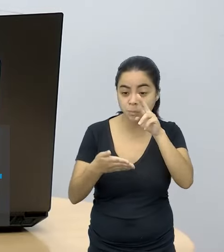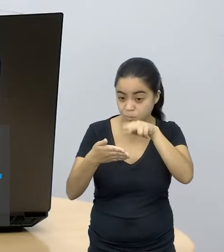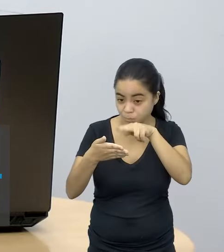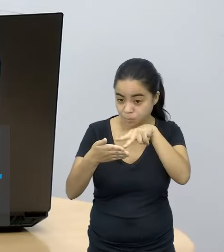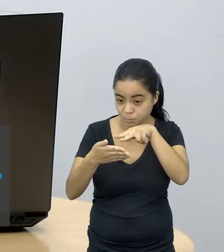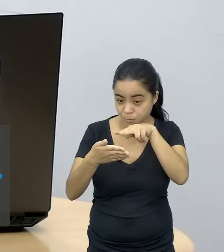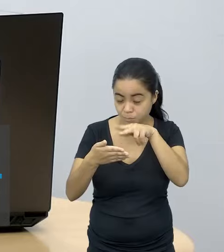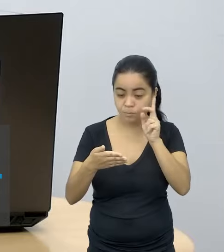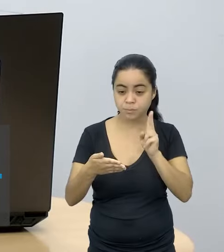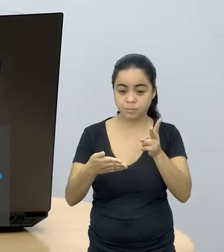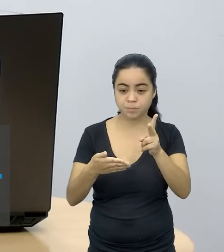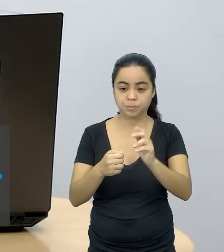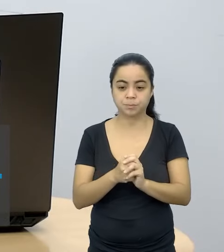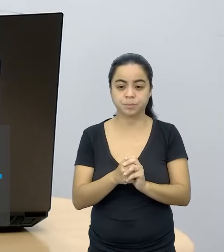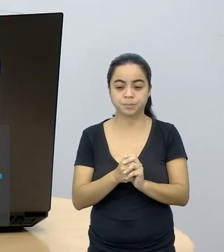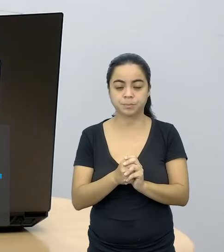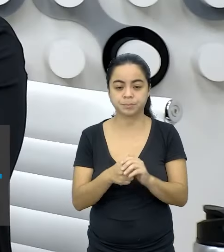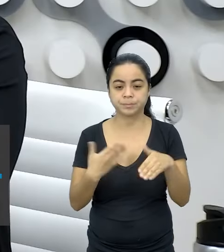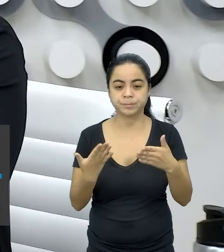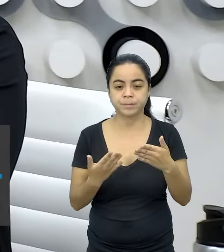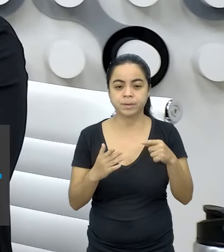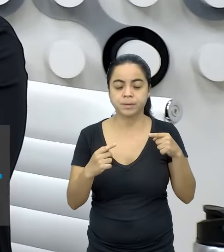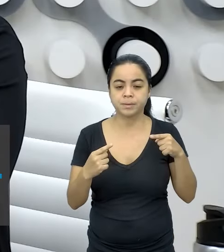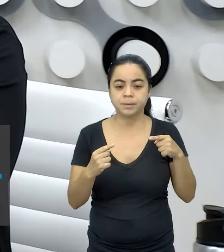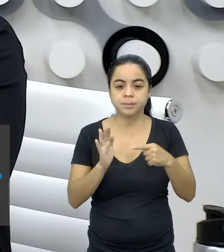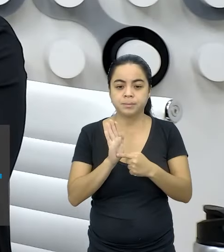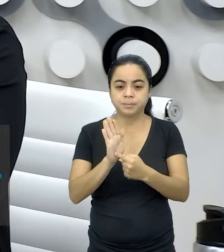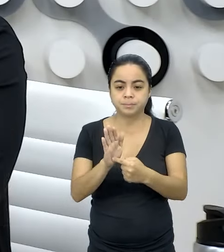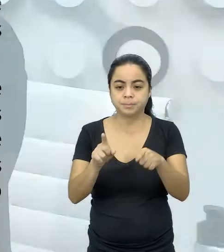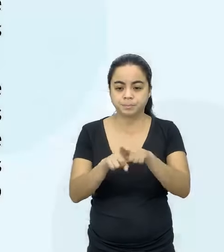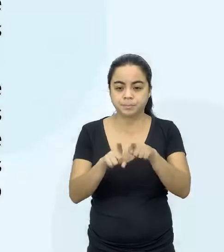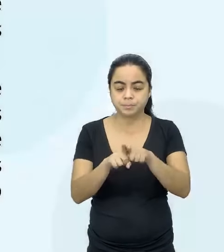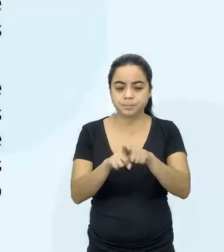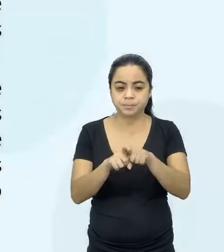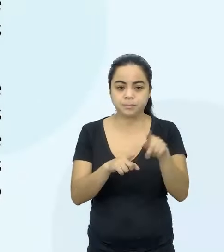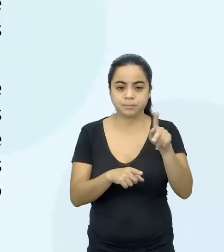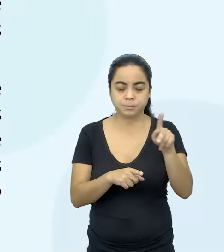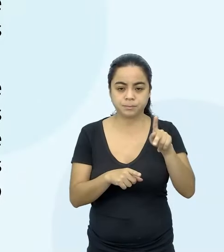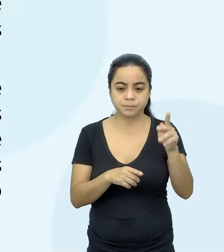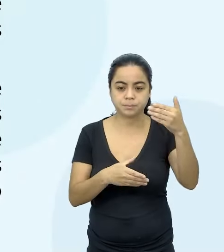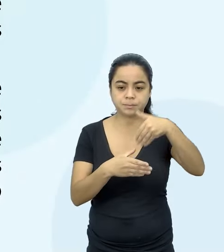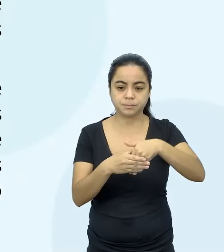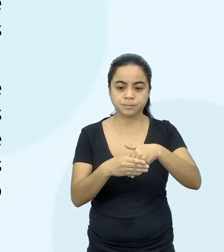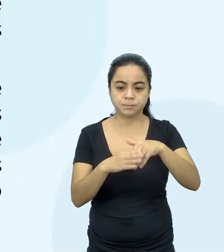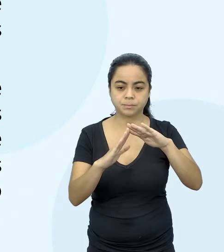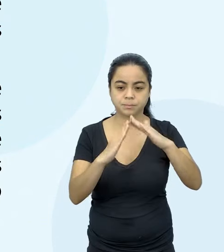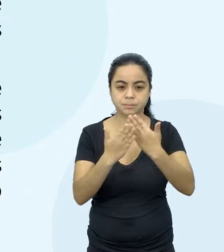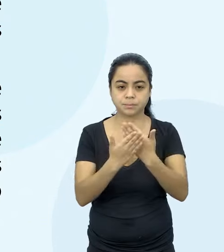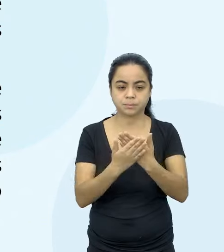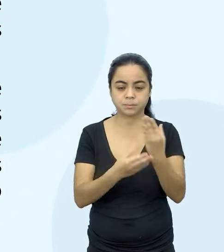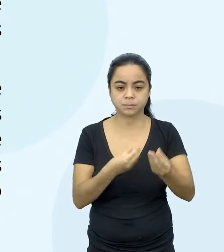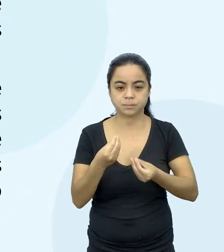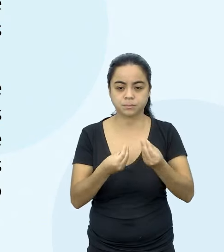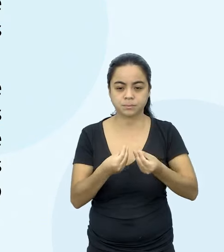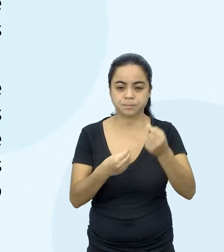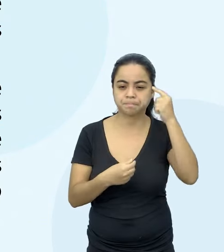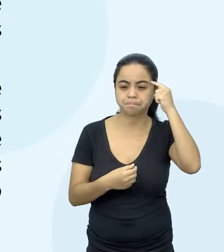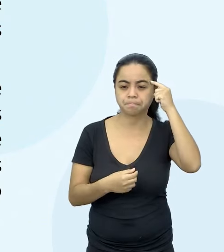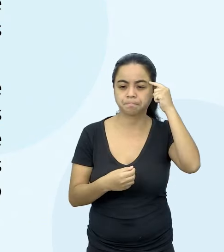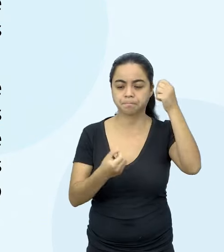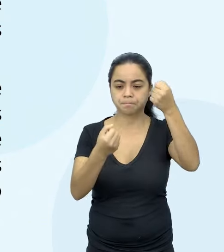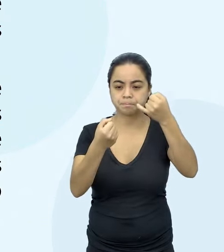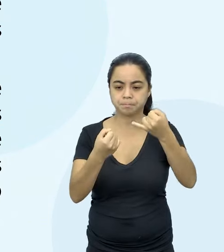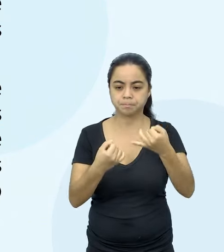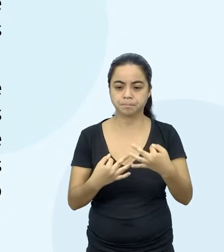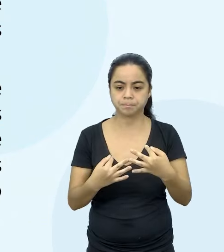bom. E como sempre, a gente sempre indica aí os desdobramentos para vocês, professores, na escola, né? Como pensar aí em se organizar com as